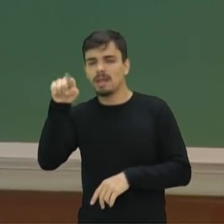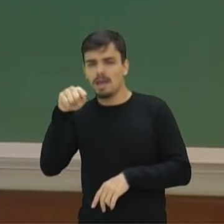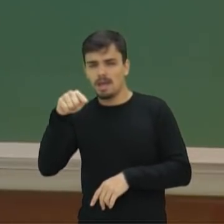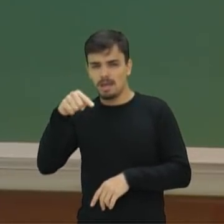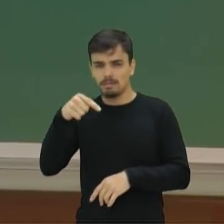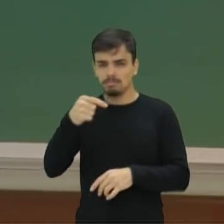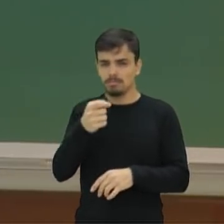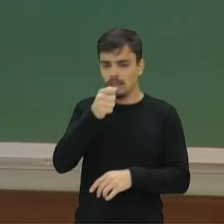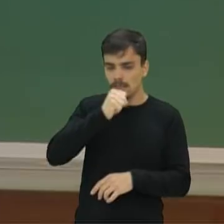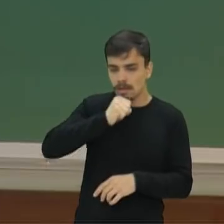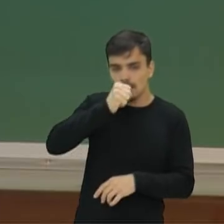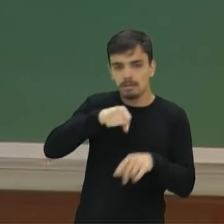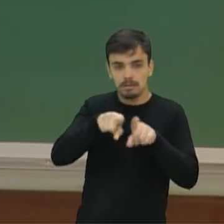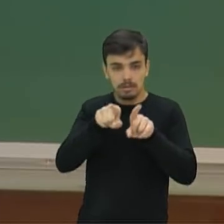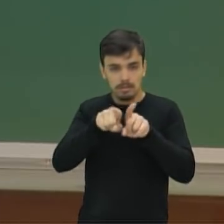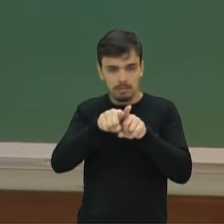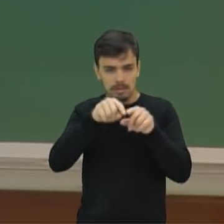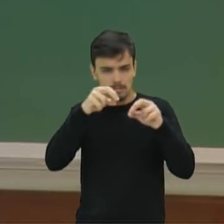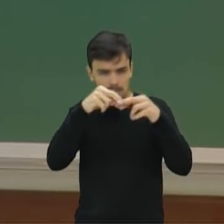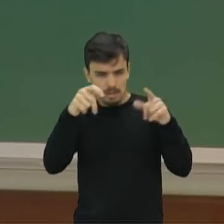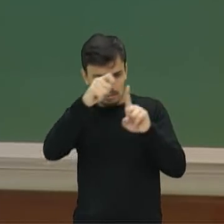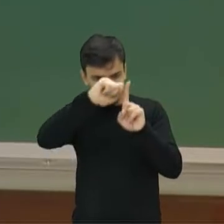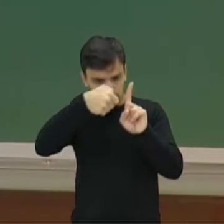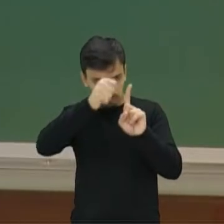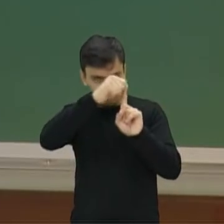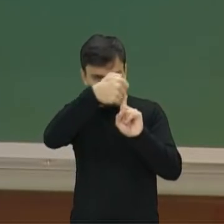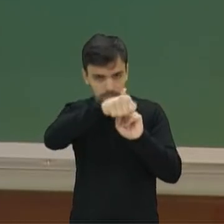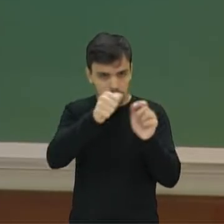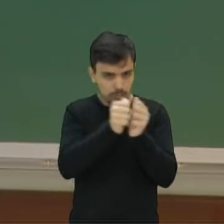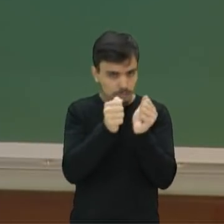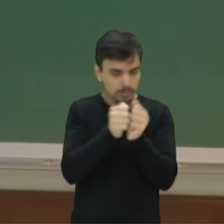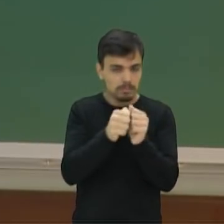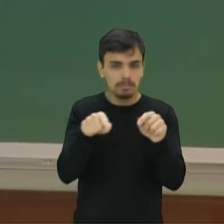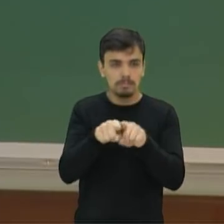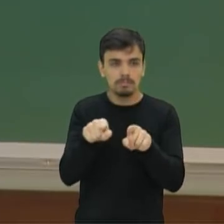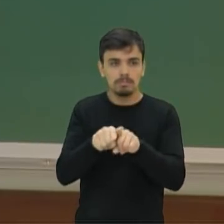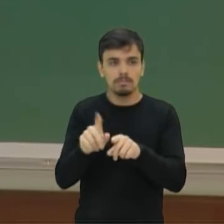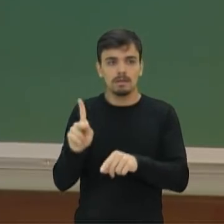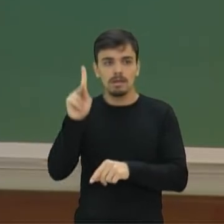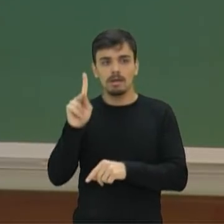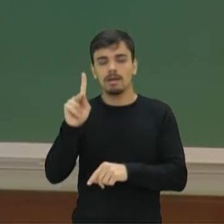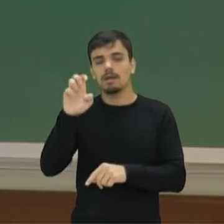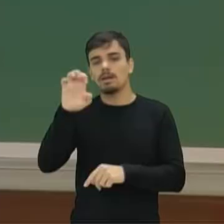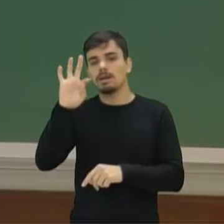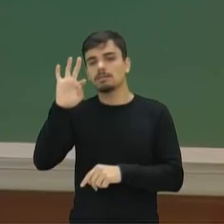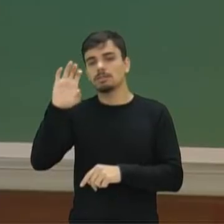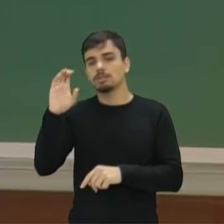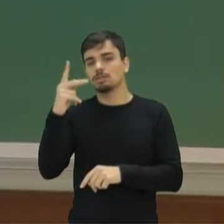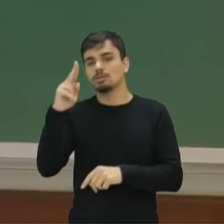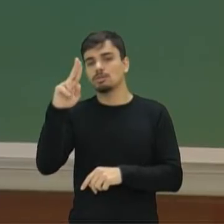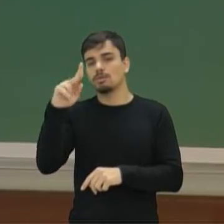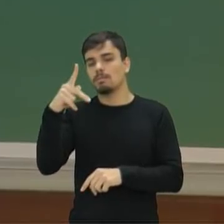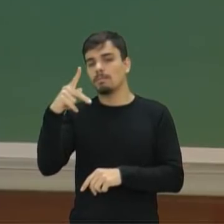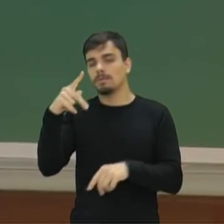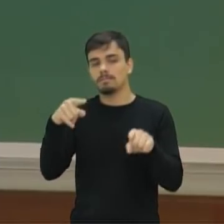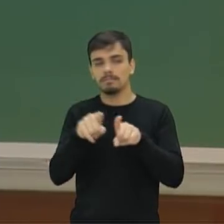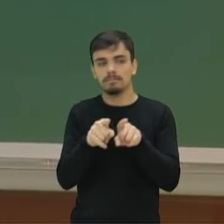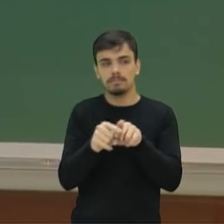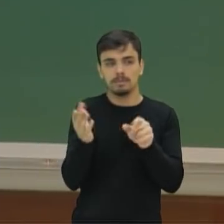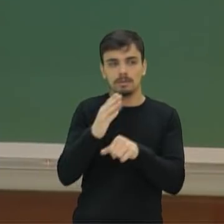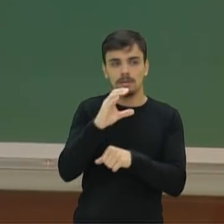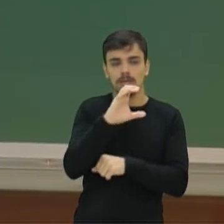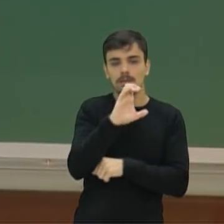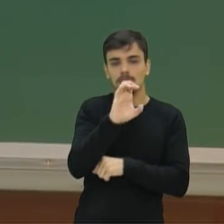bem gostoso com bananas, né, com sorvete. Ketchup, você usa ketchup? Cream cracker,